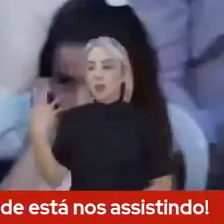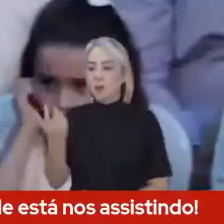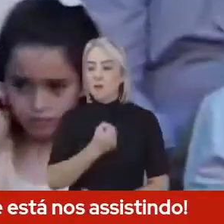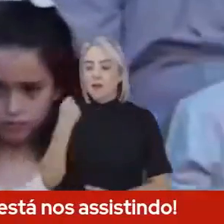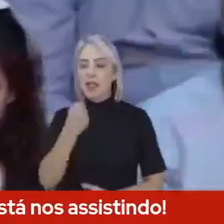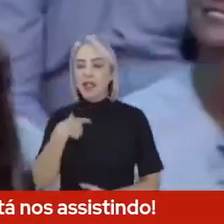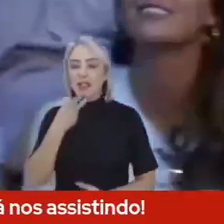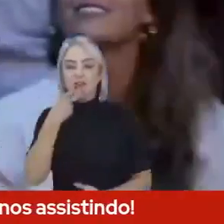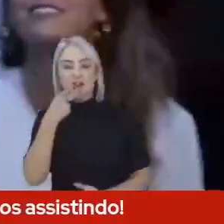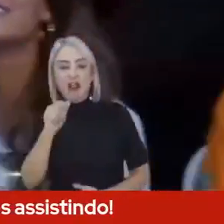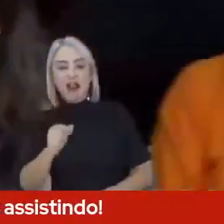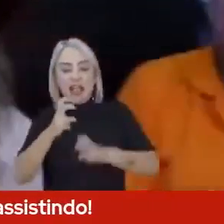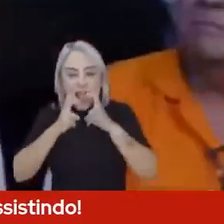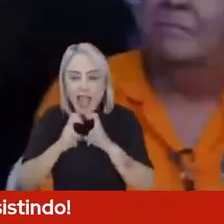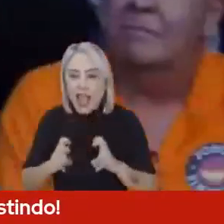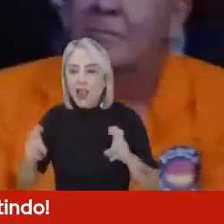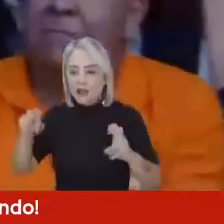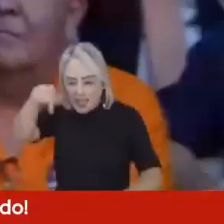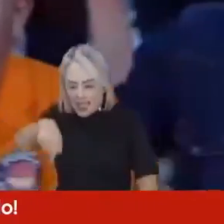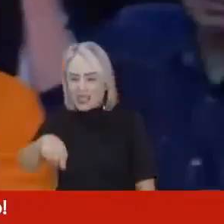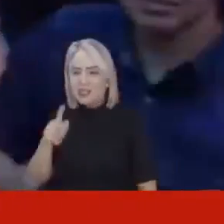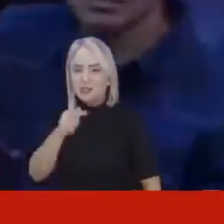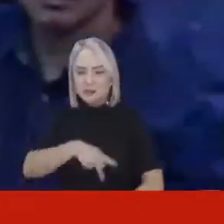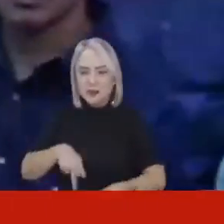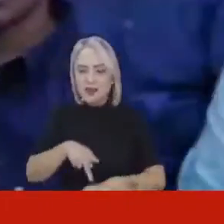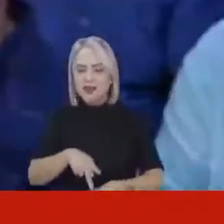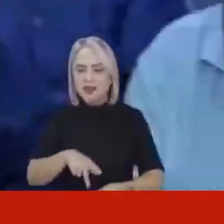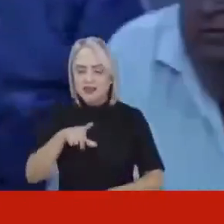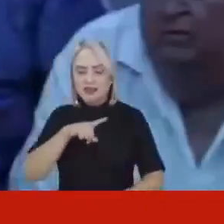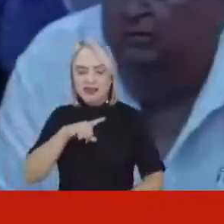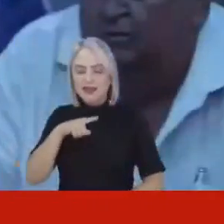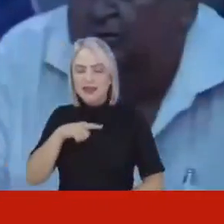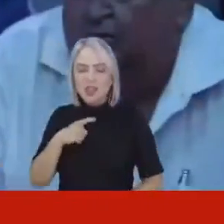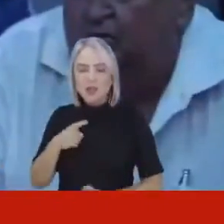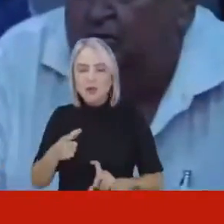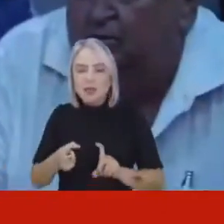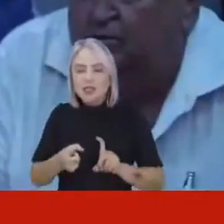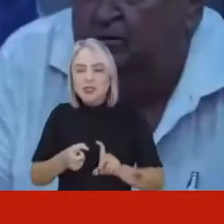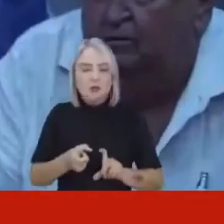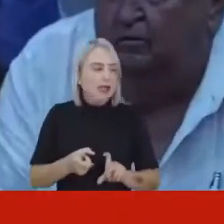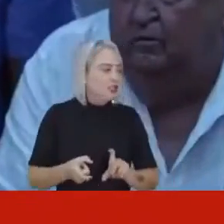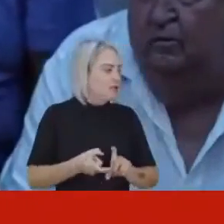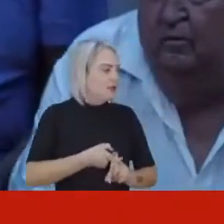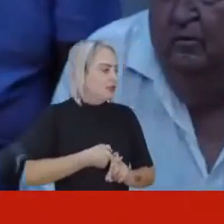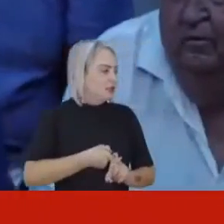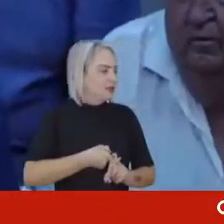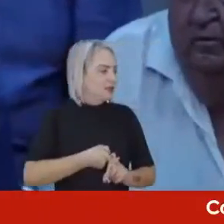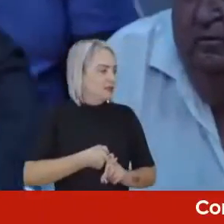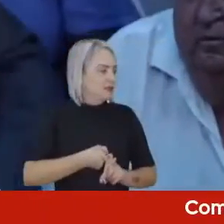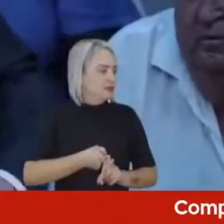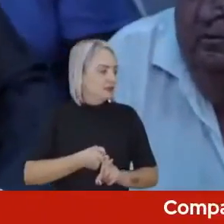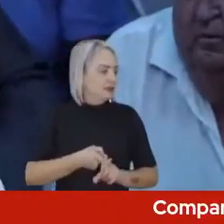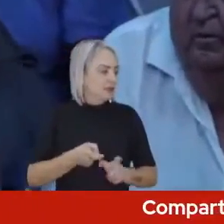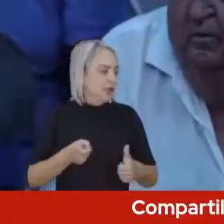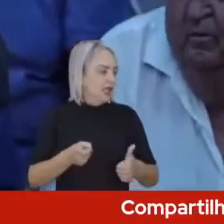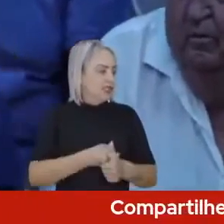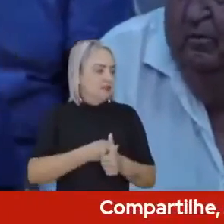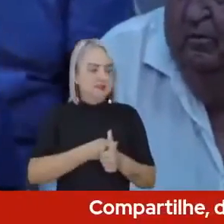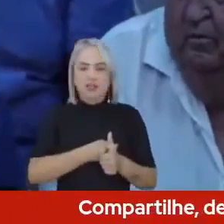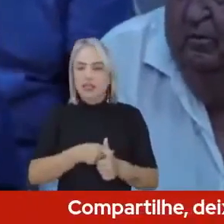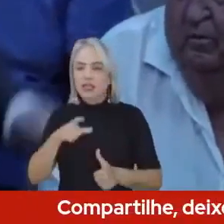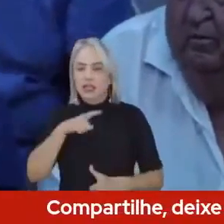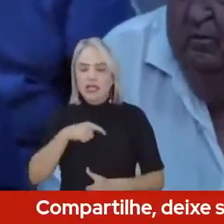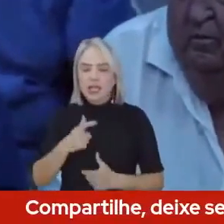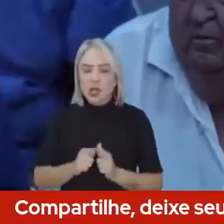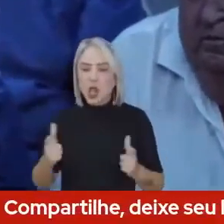som. Este país tem uma dívida muito grande. Esse país tem uma dívida que não é